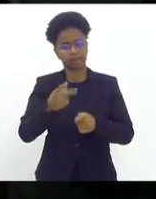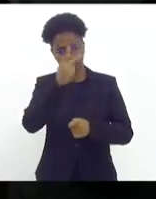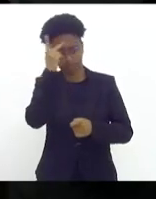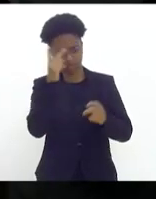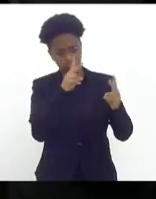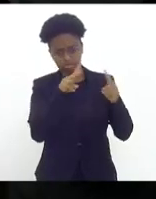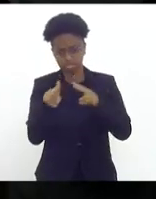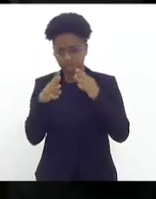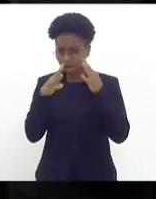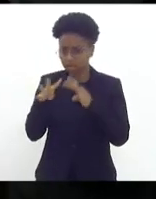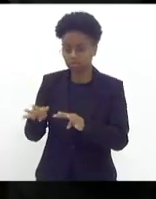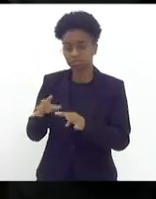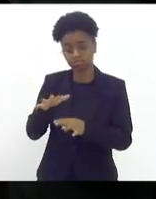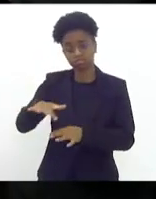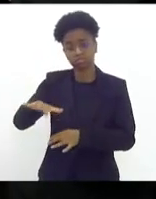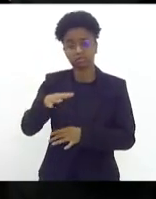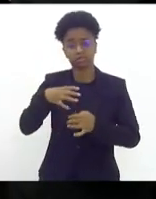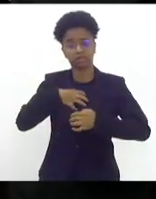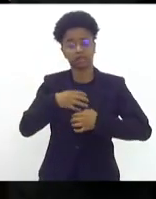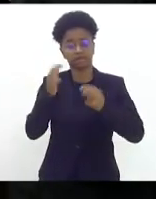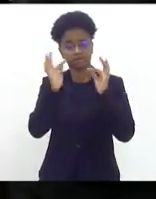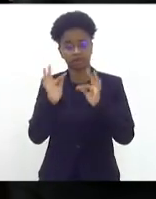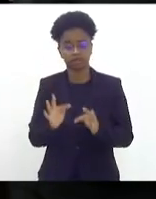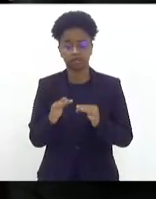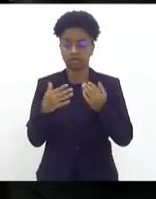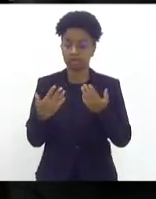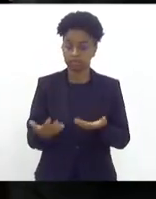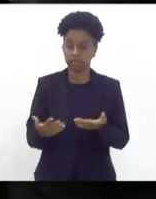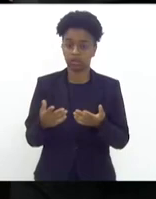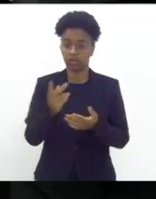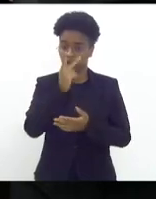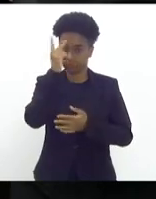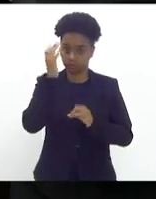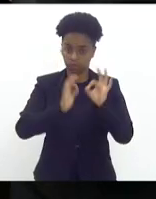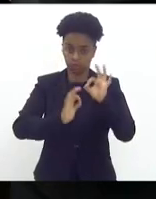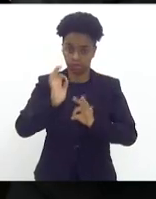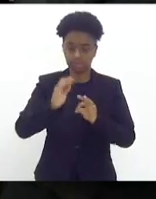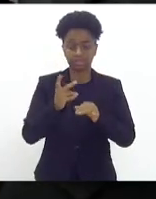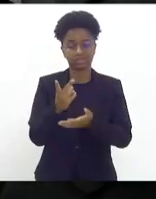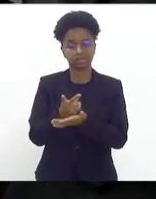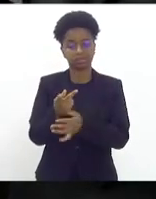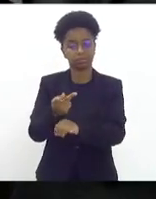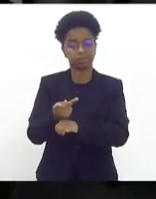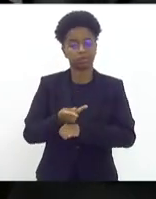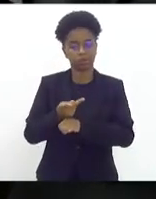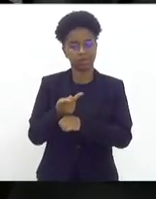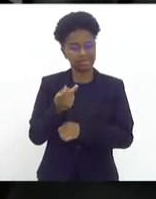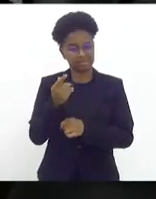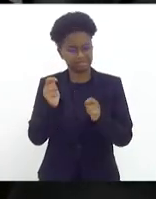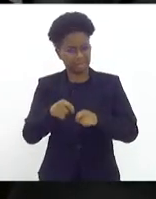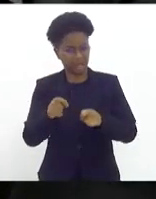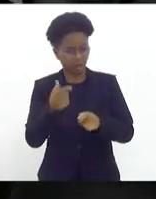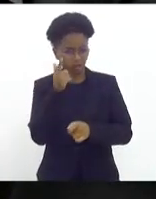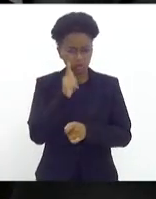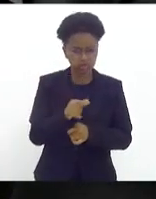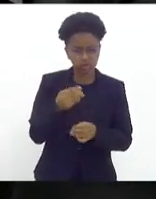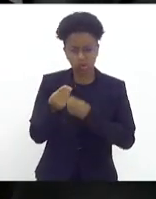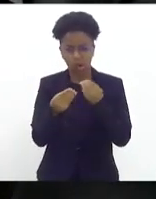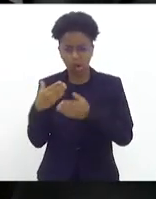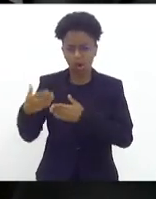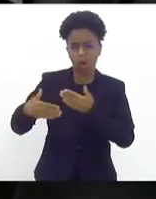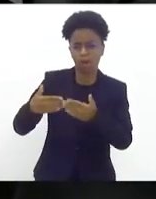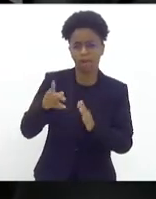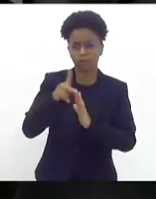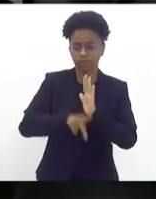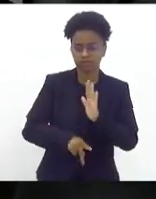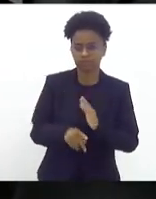reconhecidos, eles ficaram muito felizes. Então, né, o organizador está sempre me procurando para saber, e aí, deputada, como é que está o andamento do